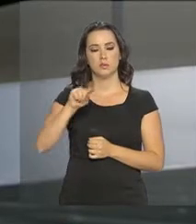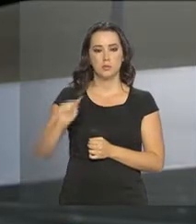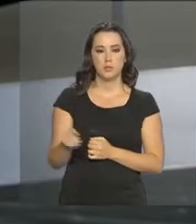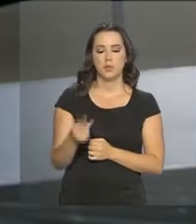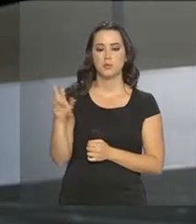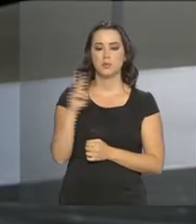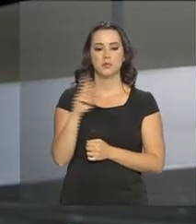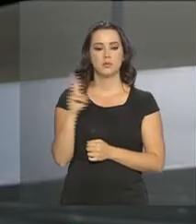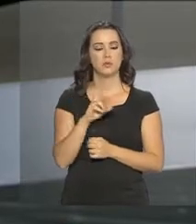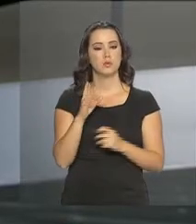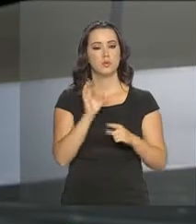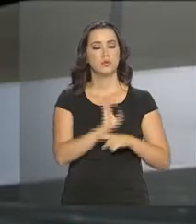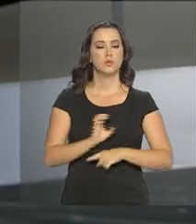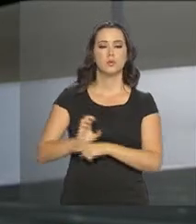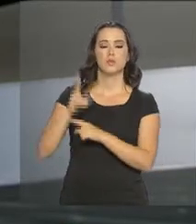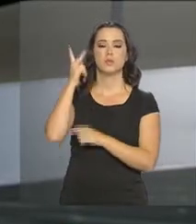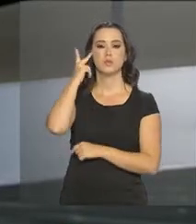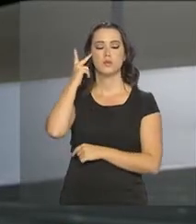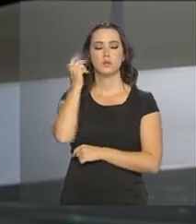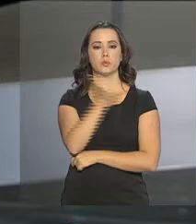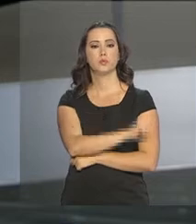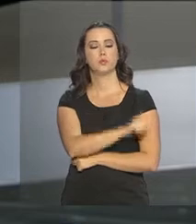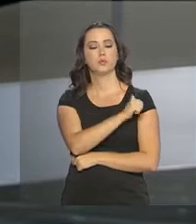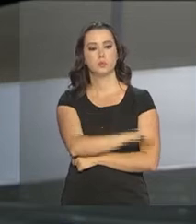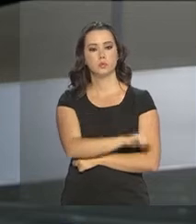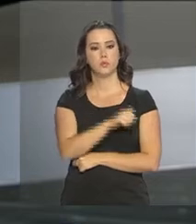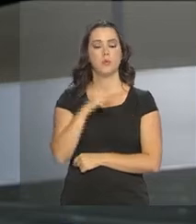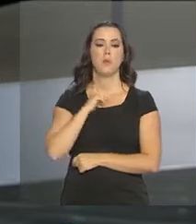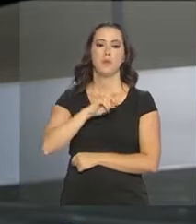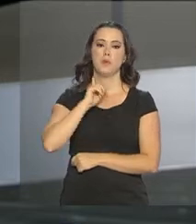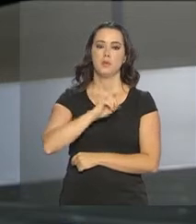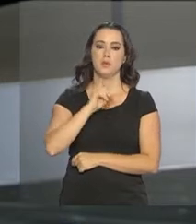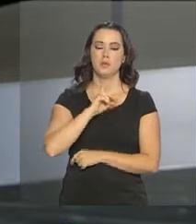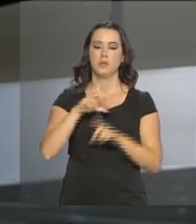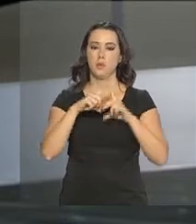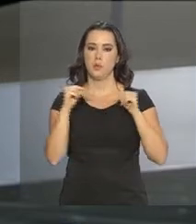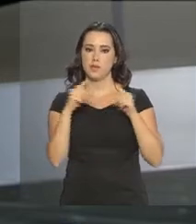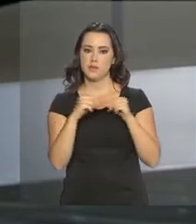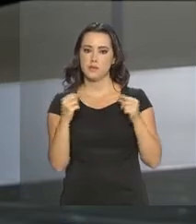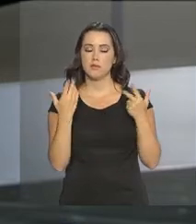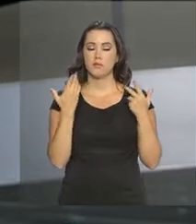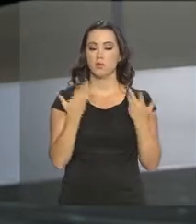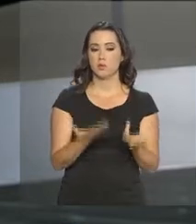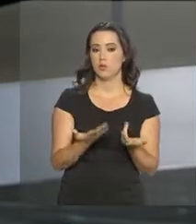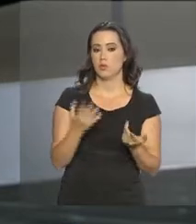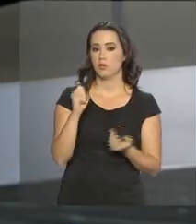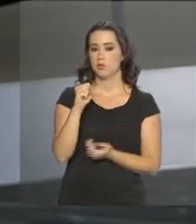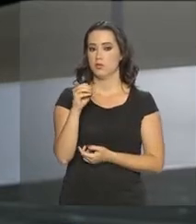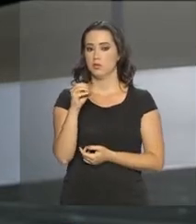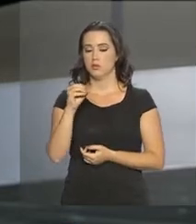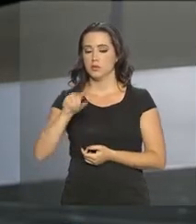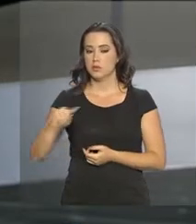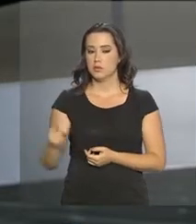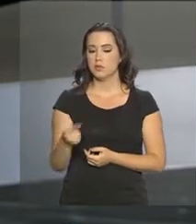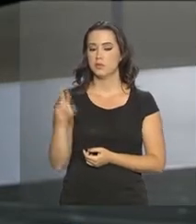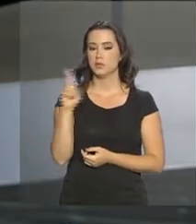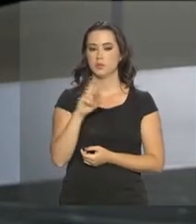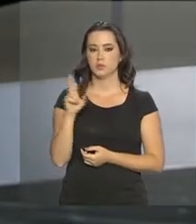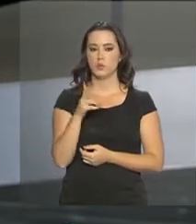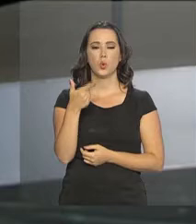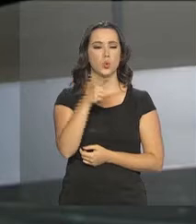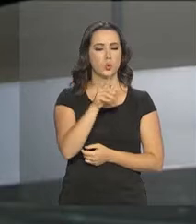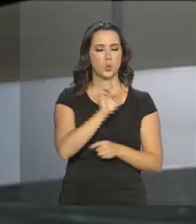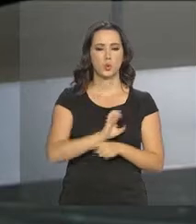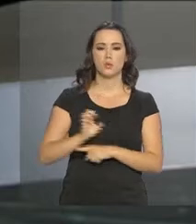reais nos estados de são paulo rio de janeiro minas gerais e no distrito federal e 800 mil reais no